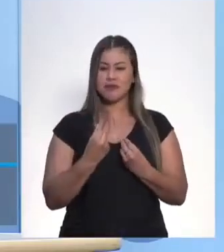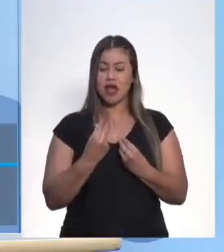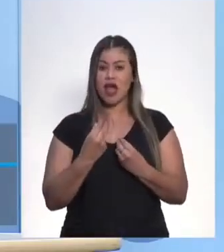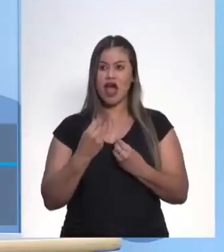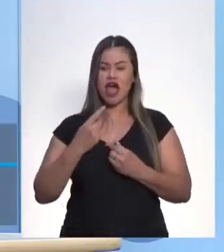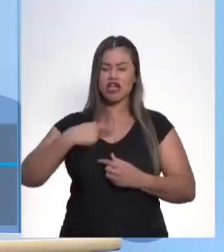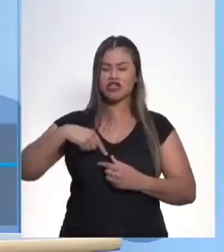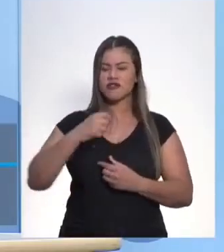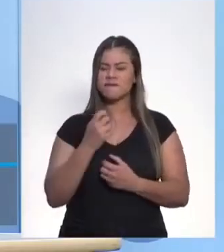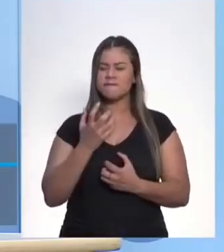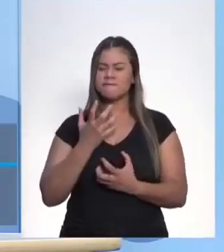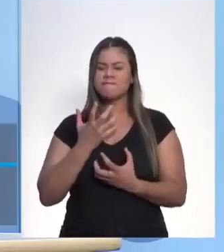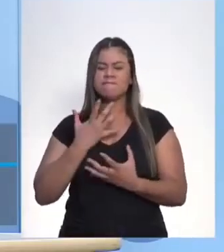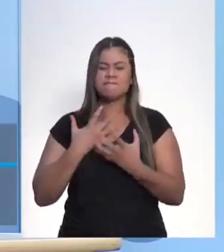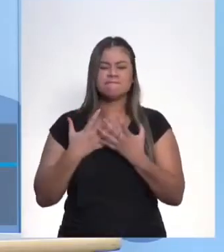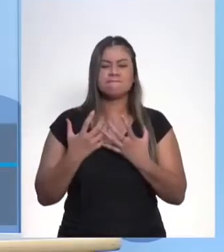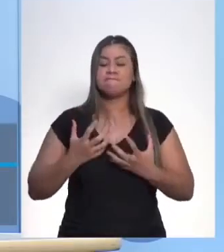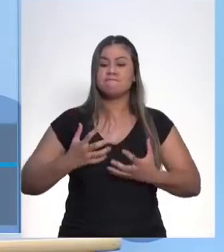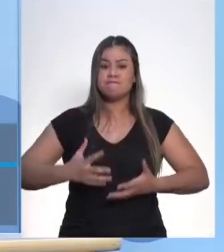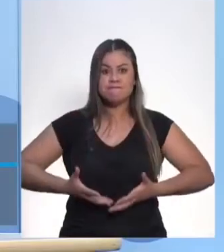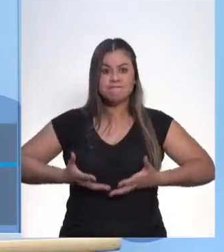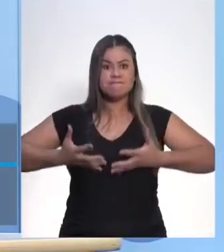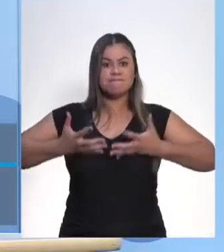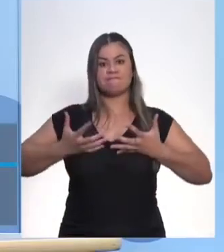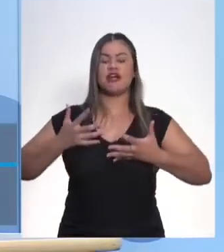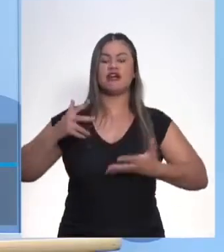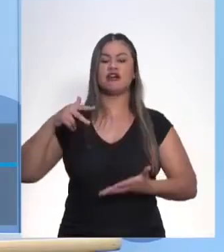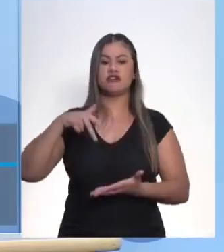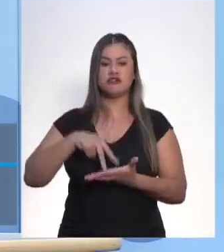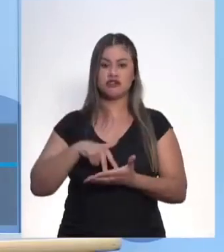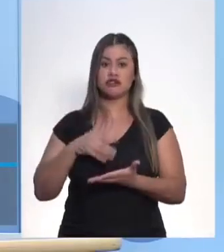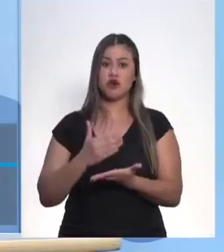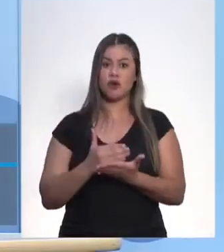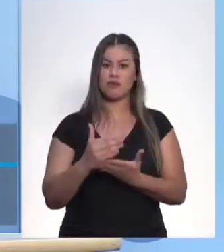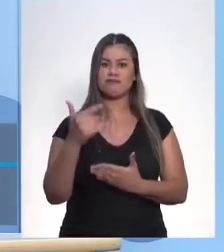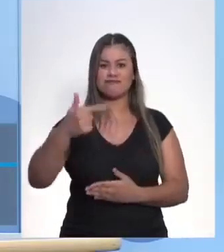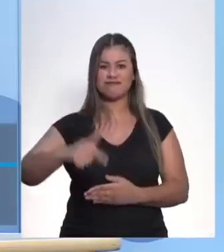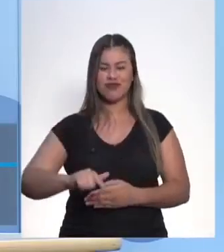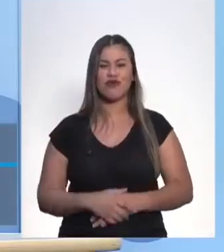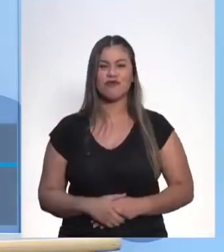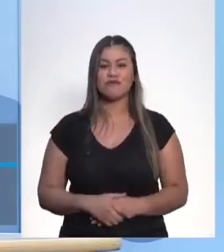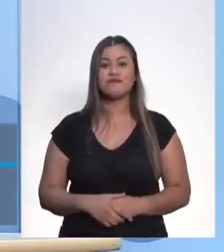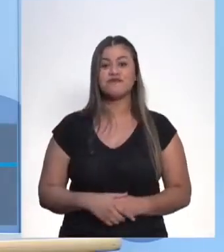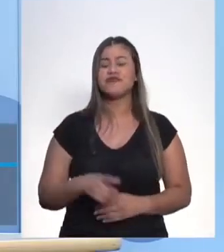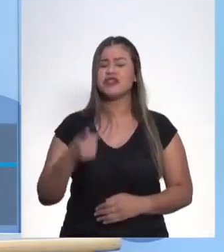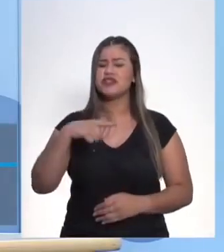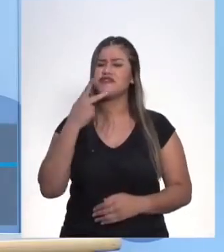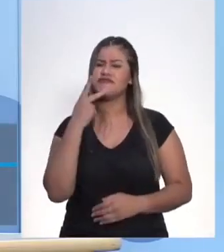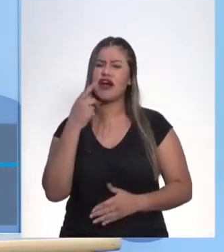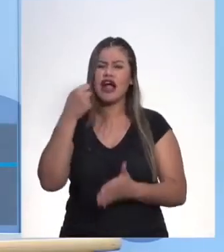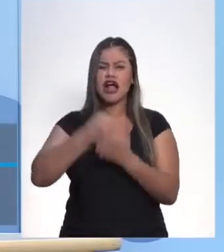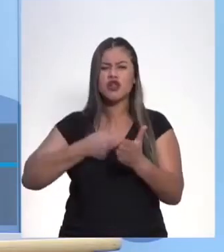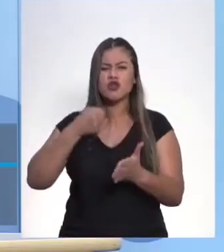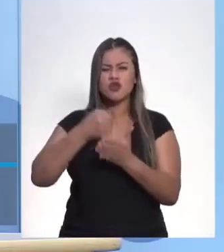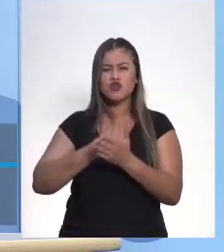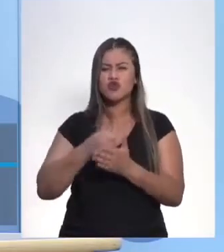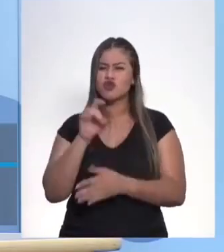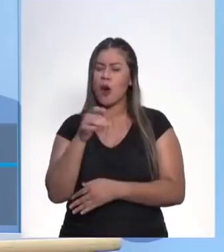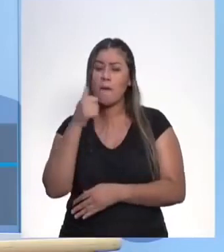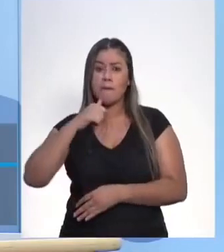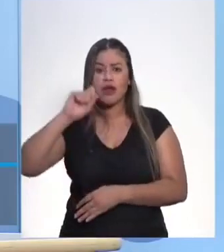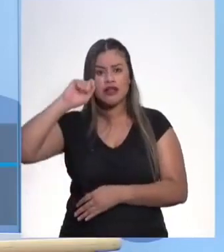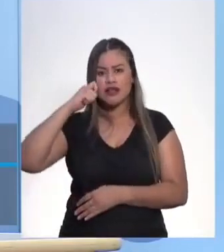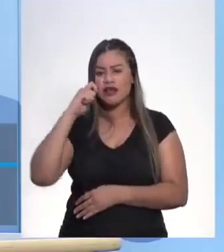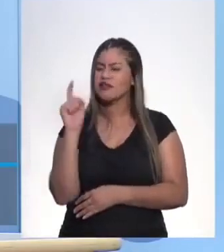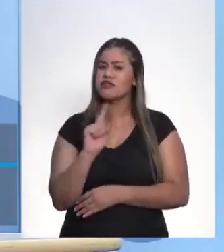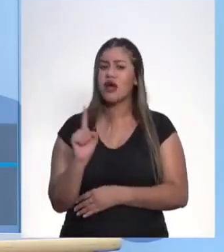gente recomeça. E eu acho tão importante quando a gente fala da questão dessa luta, não só da luta da mulher negra,